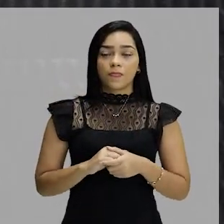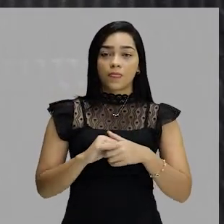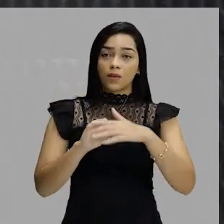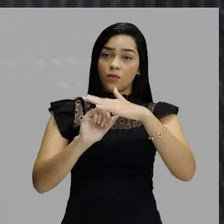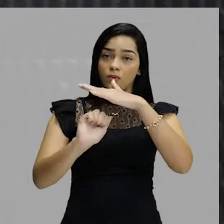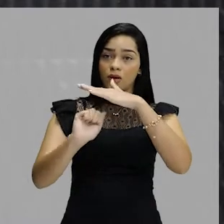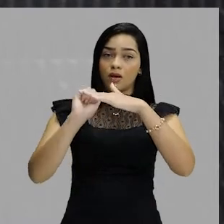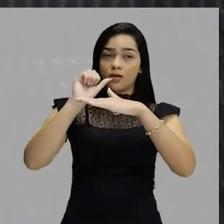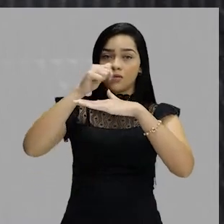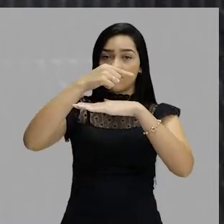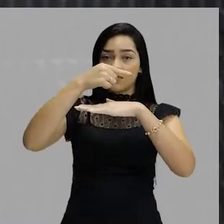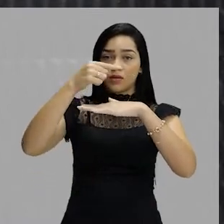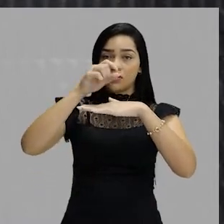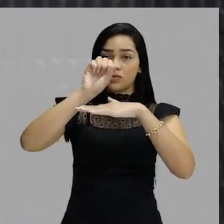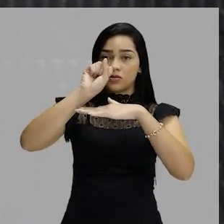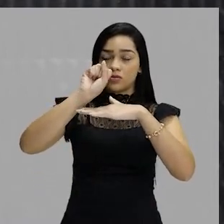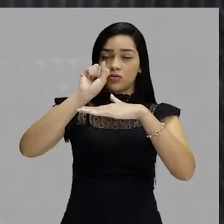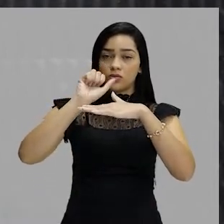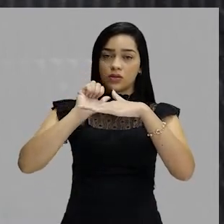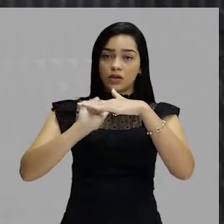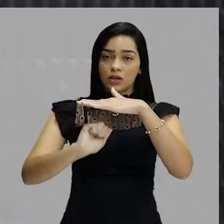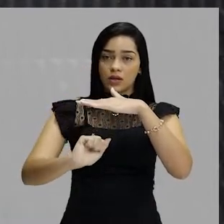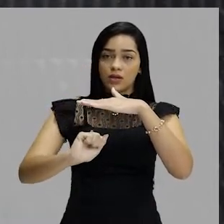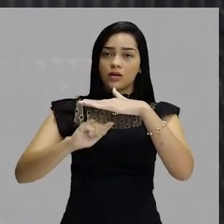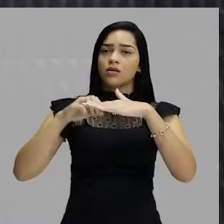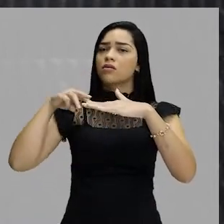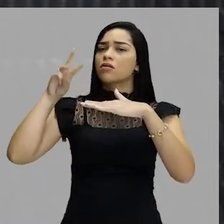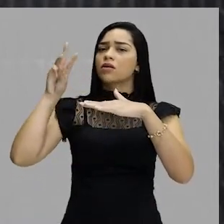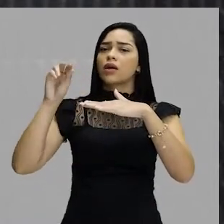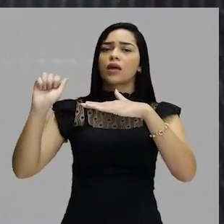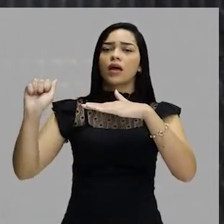sobre o a. Quem é um a? É 4.